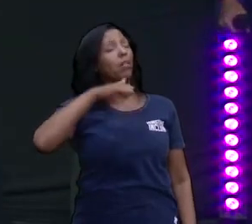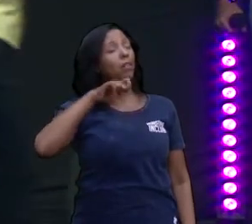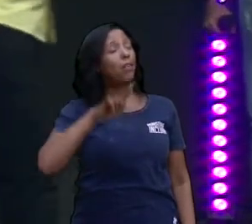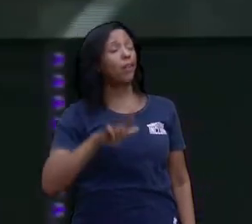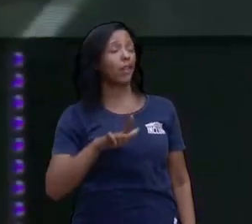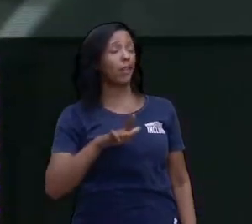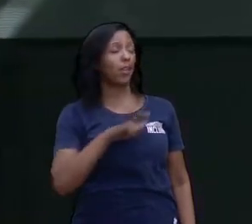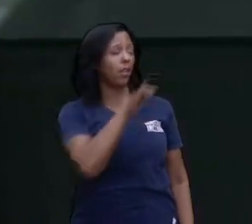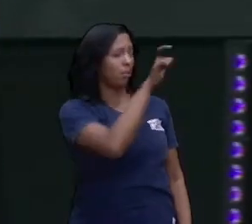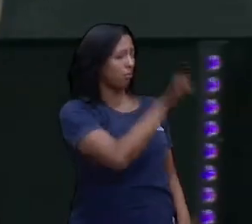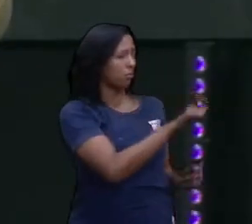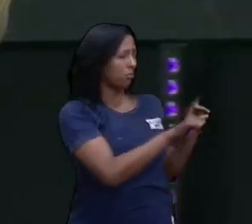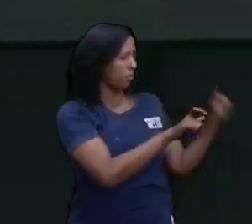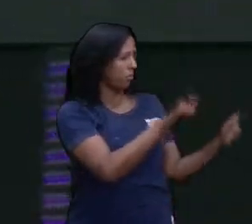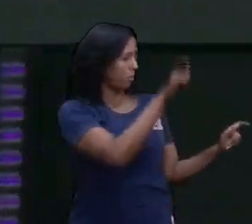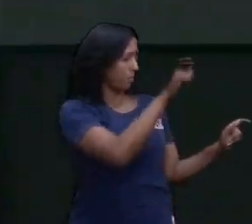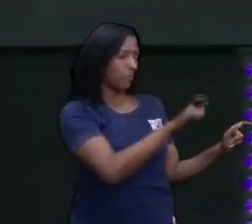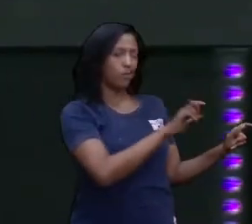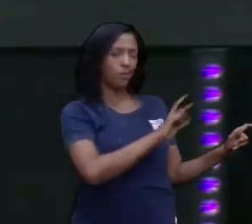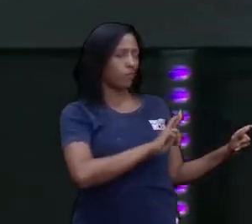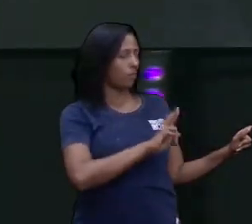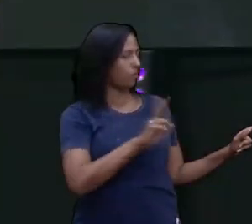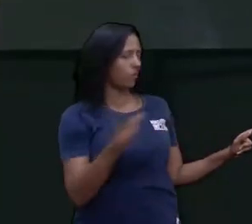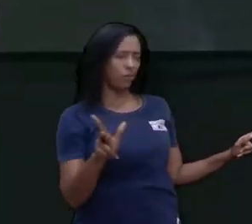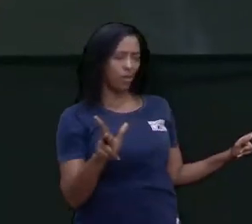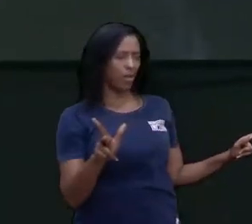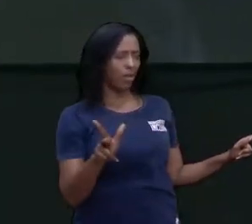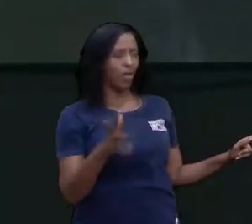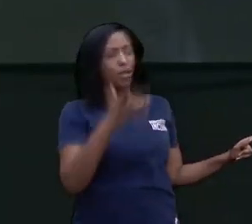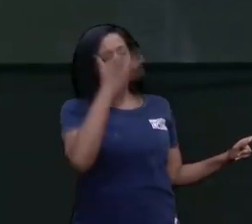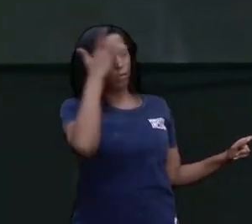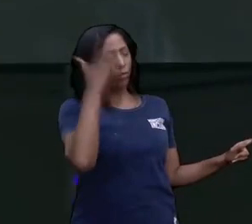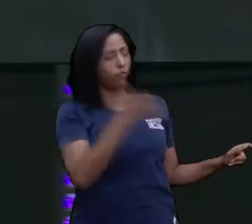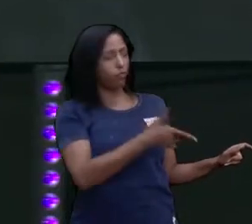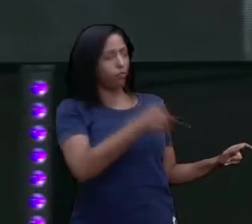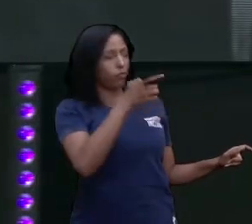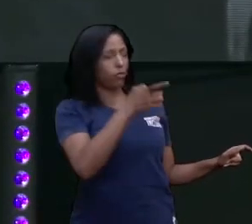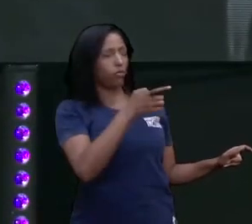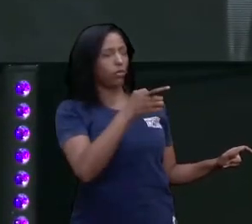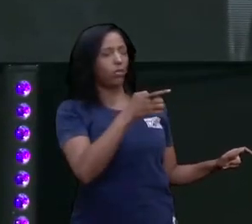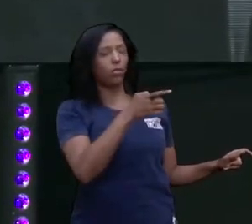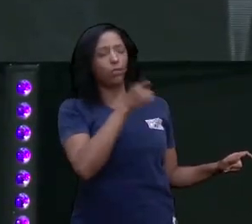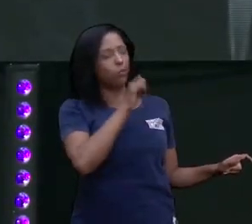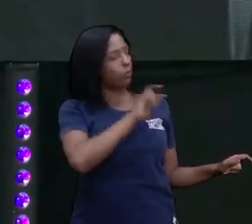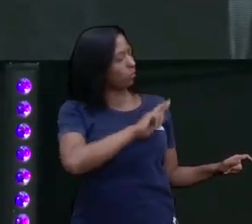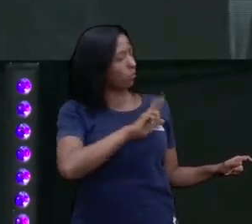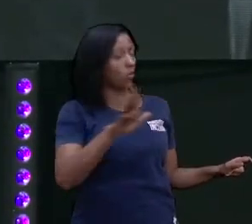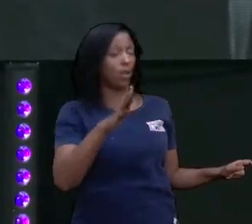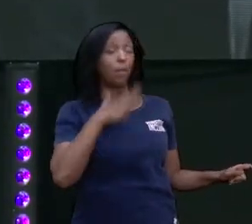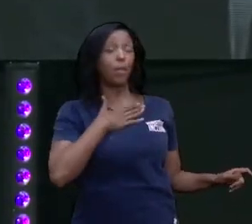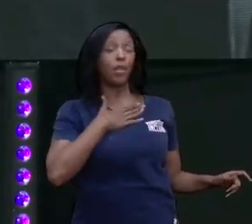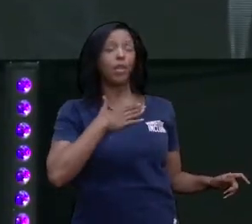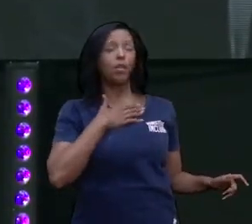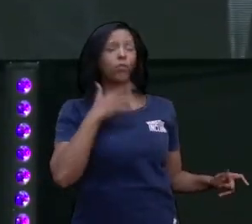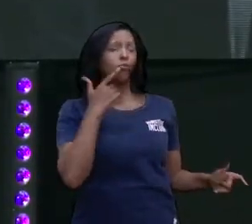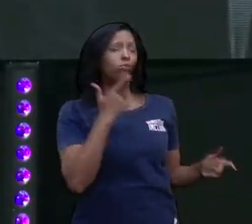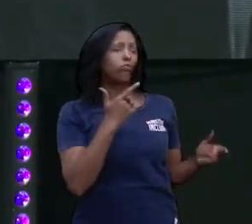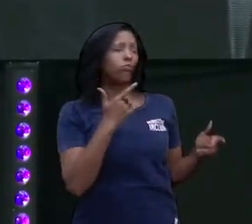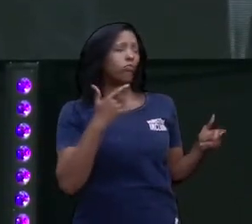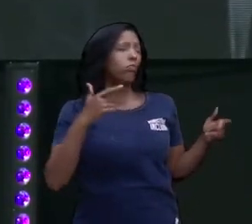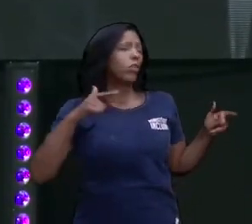não é nem quem deu um tiro em alguém que eu amo é a minha luta não é contra carne nem contra o